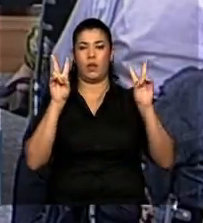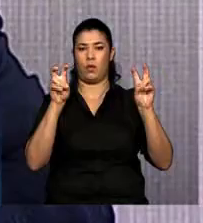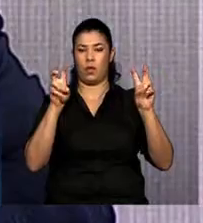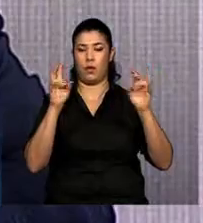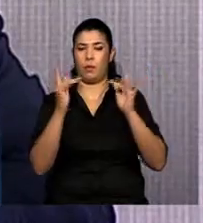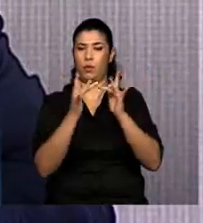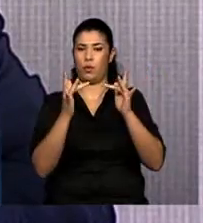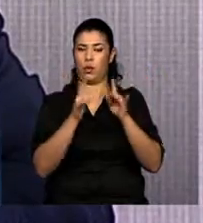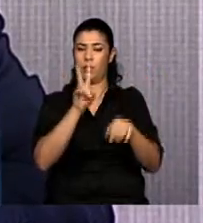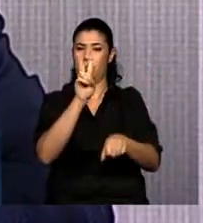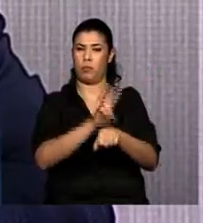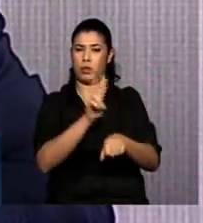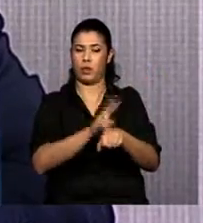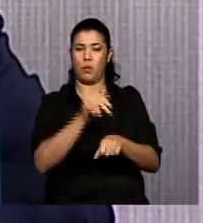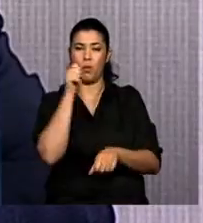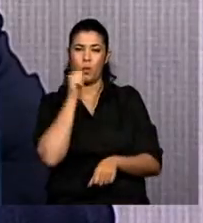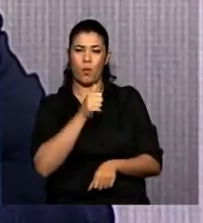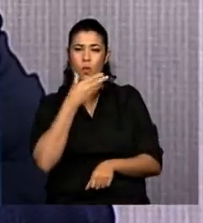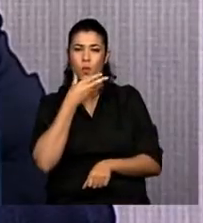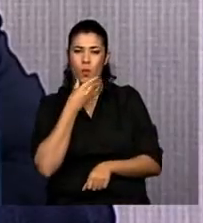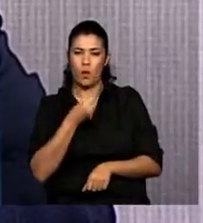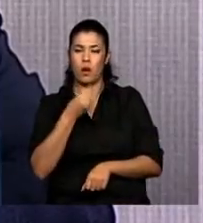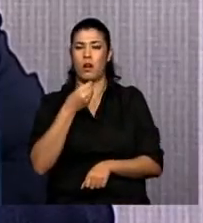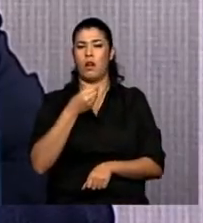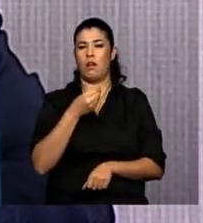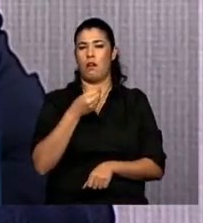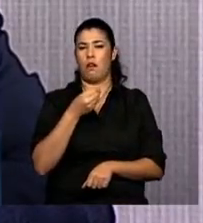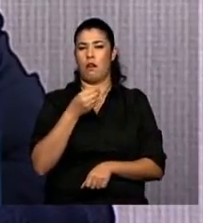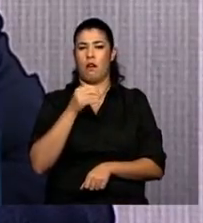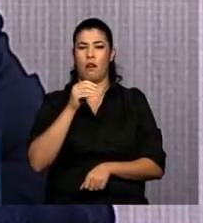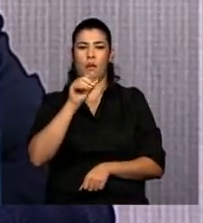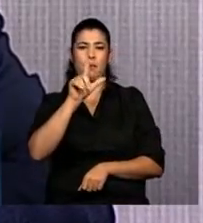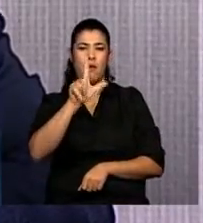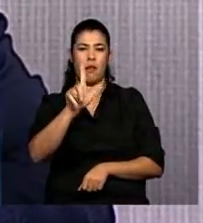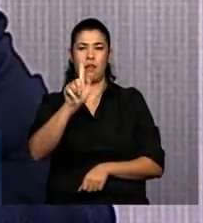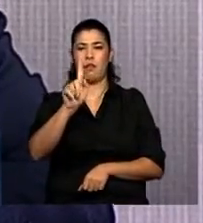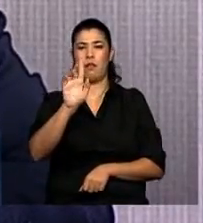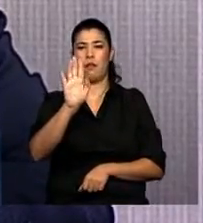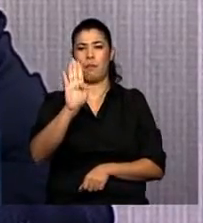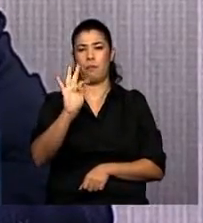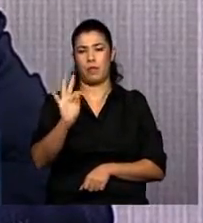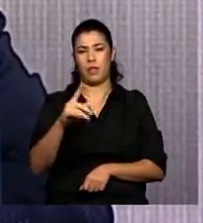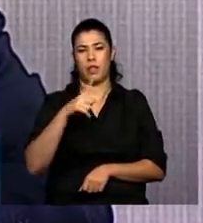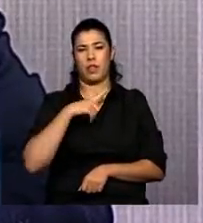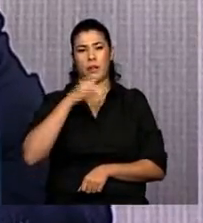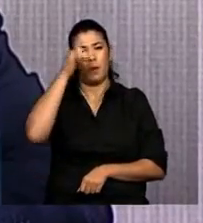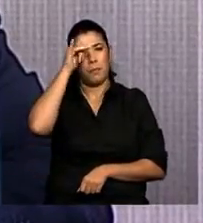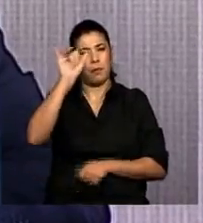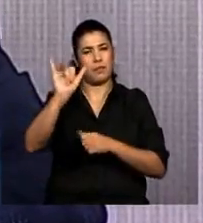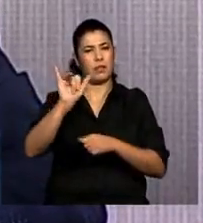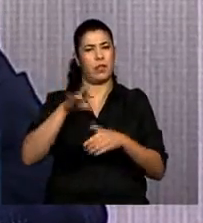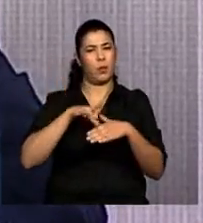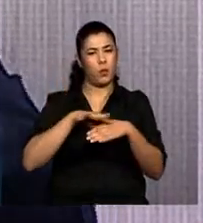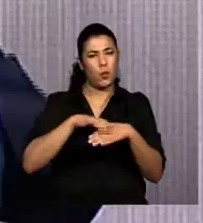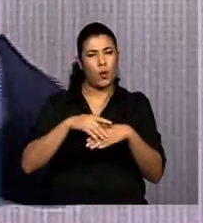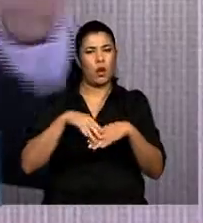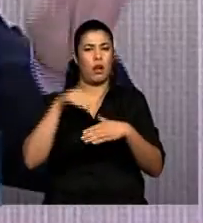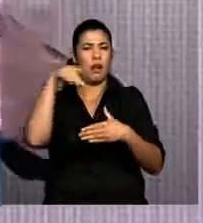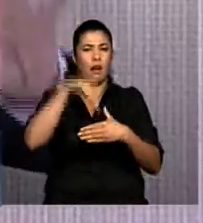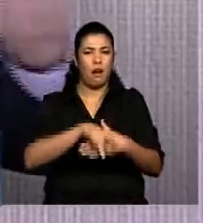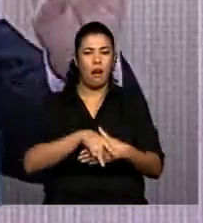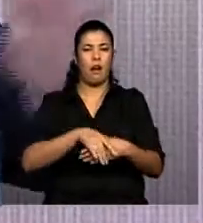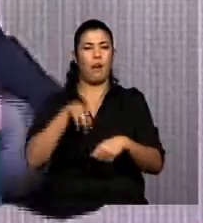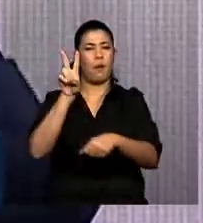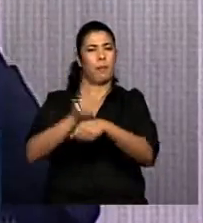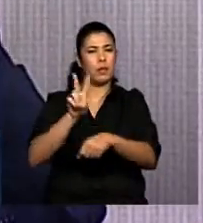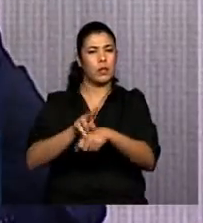da proteção às mulheres, aos gays, transexuais, travestis, a prevenção da STIs, a violência contra a mulher, enfim, então todas